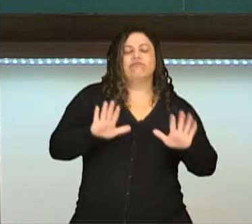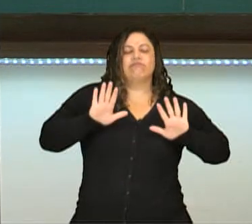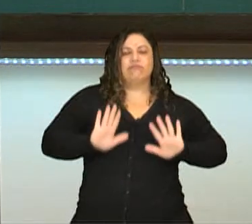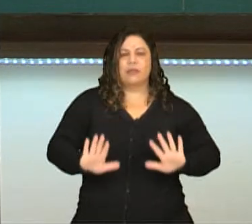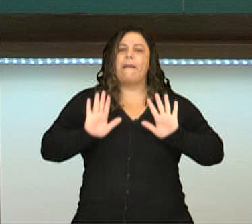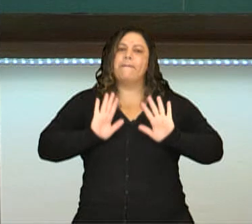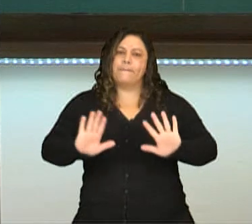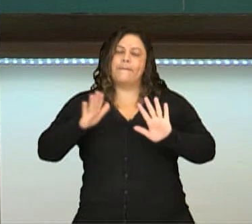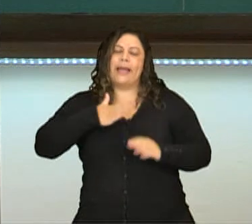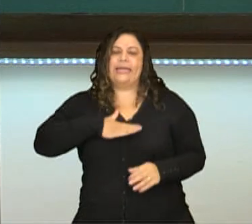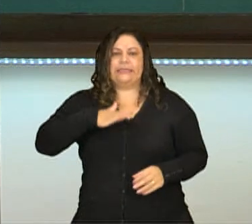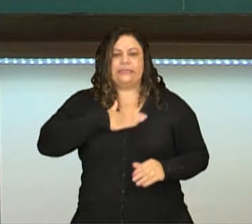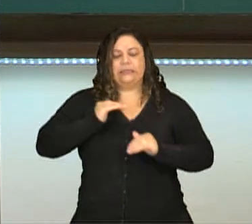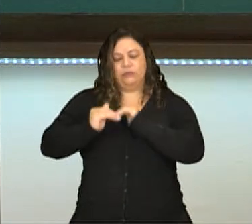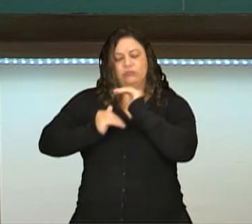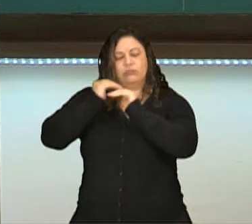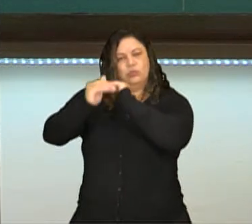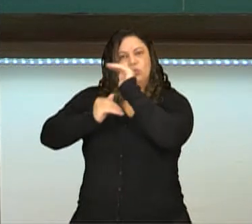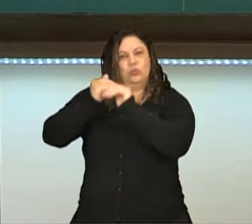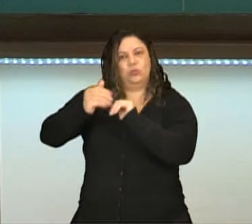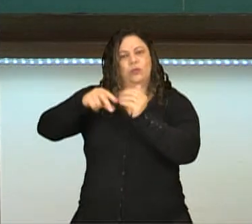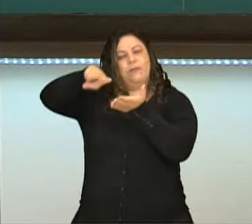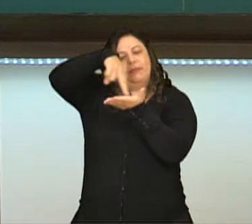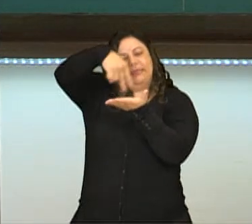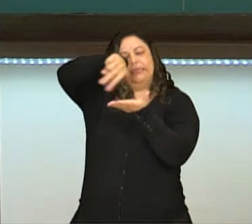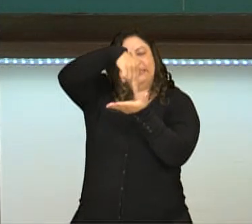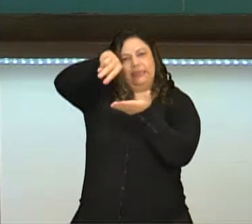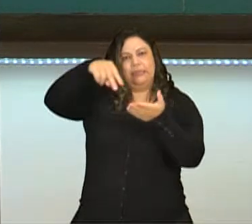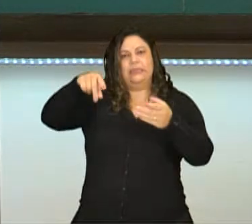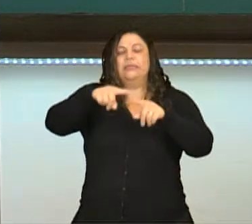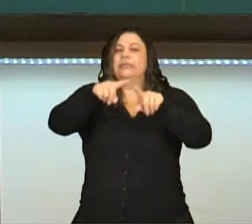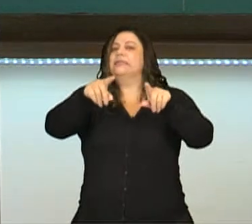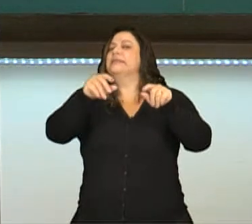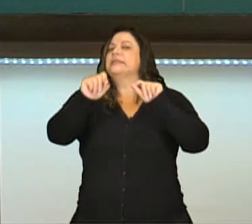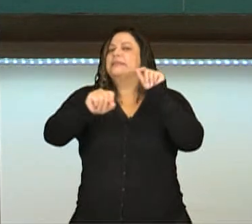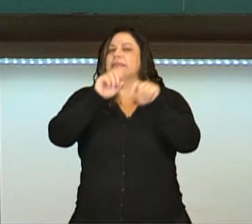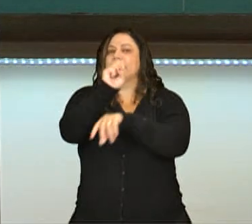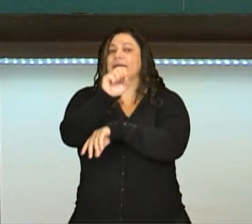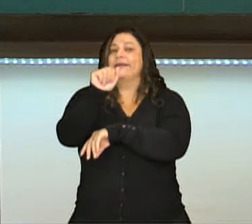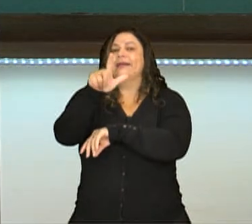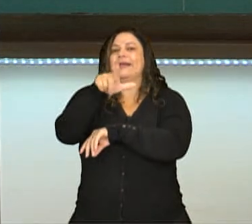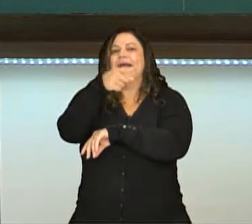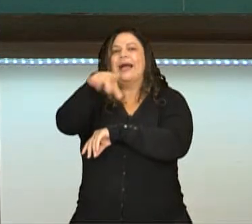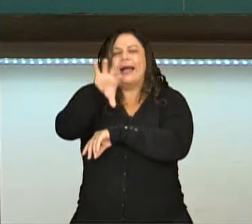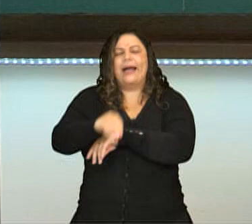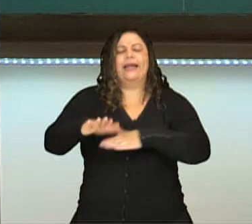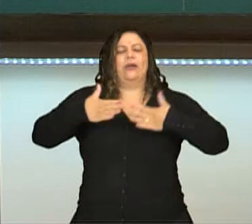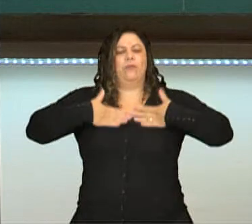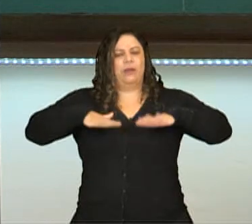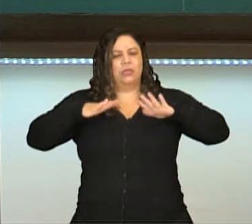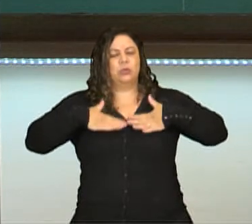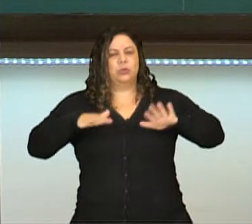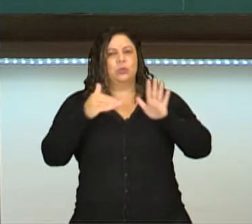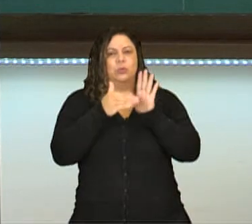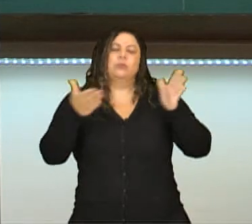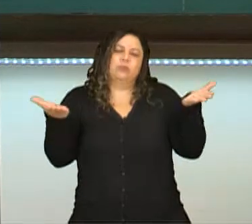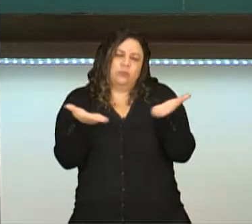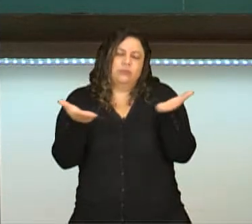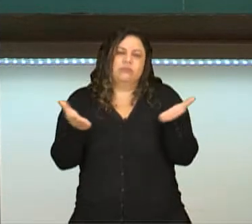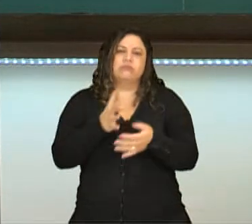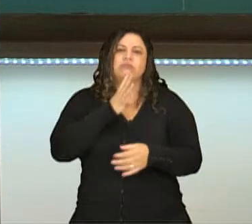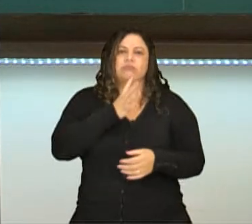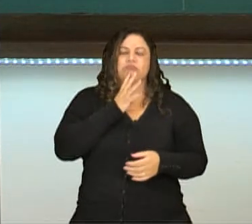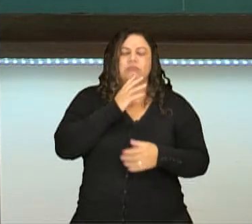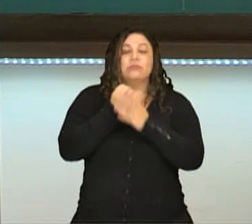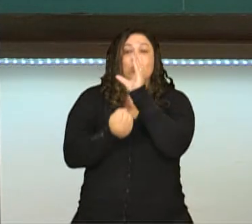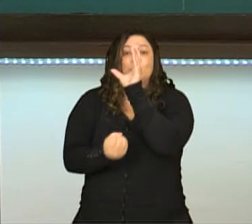isso fez com que ela evoluísse para a dança de salão, que atualmente nós conhecemos como sendo um ritmo lento mesmo, né? Ela surgiu em